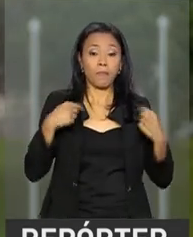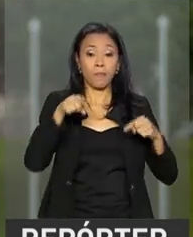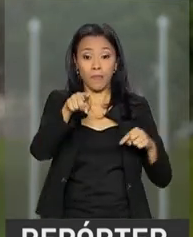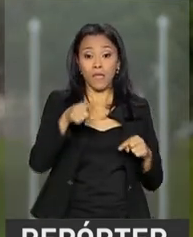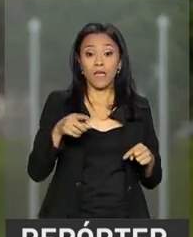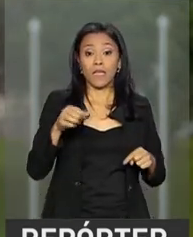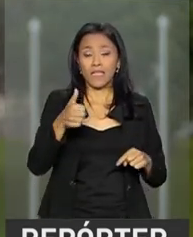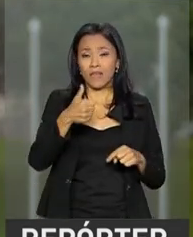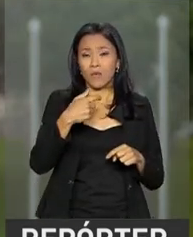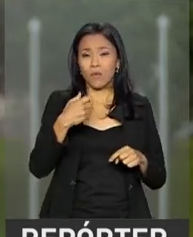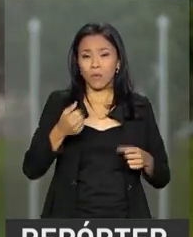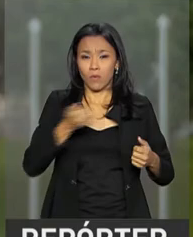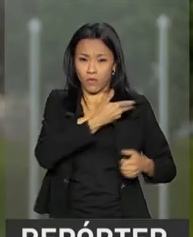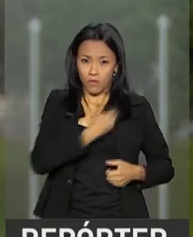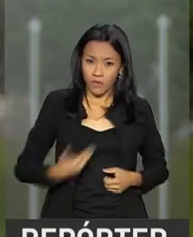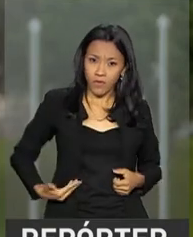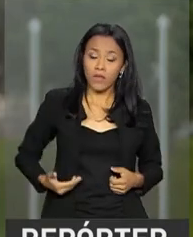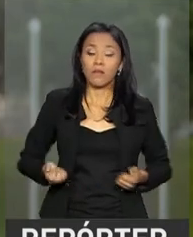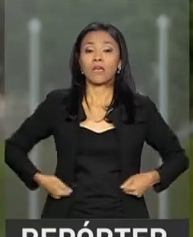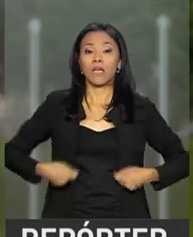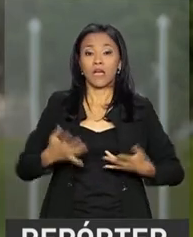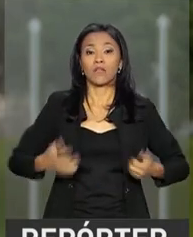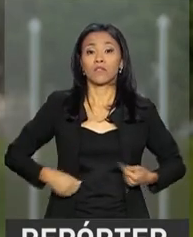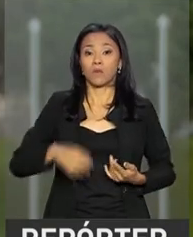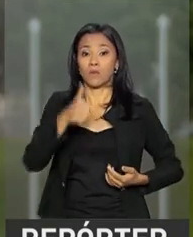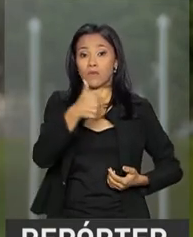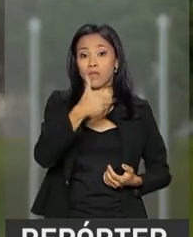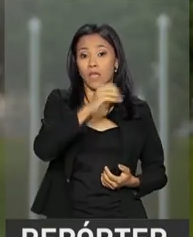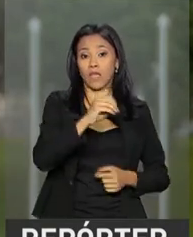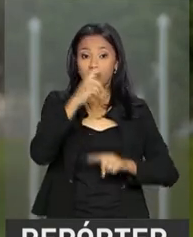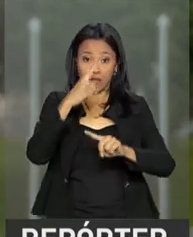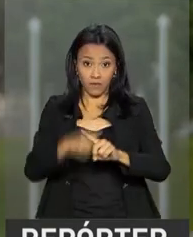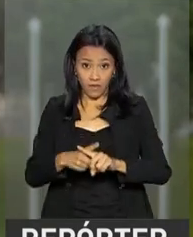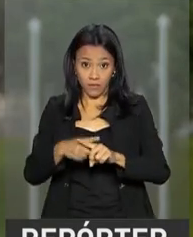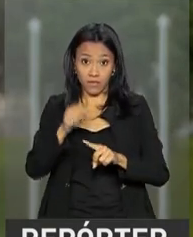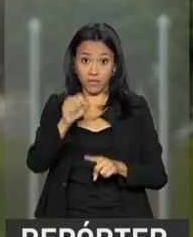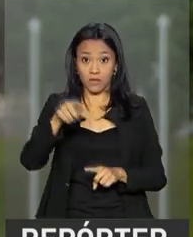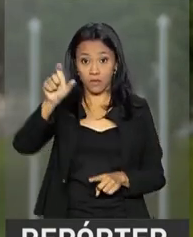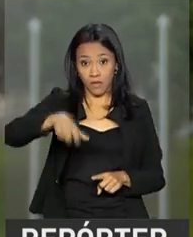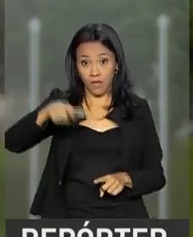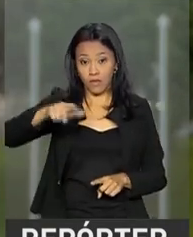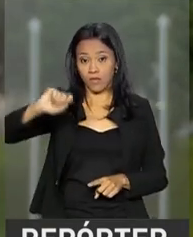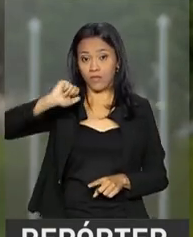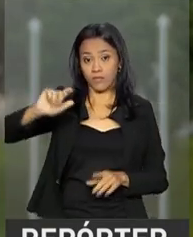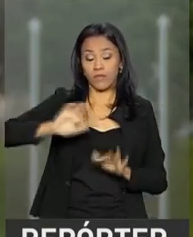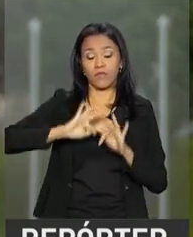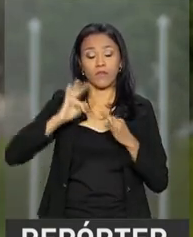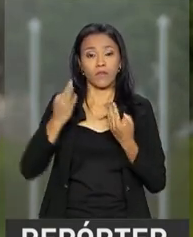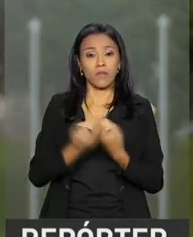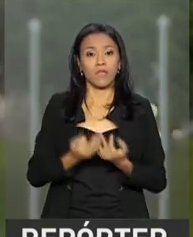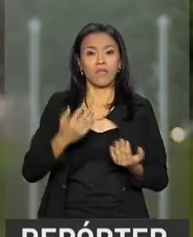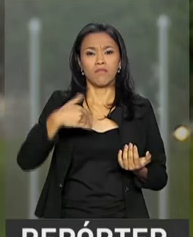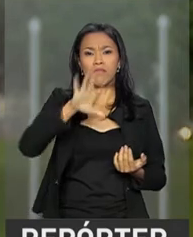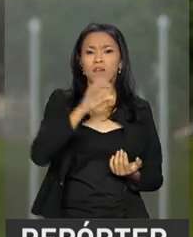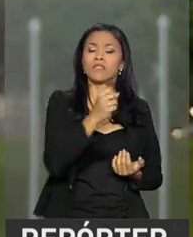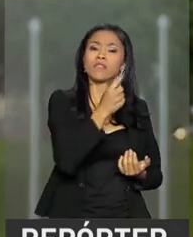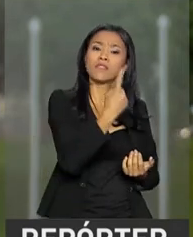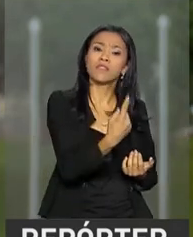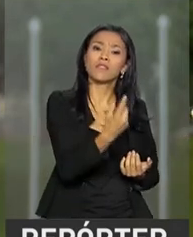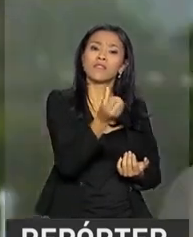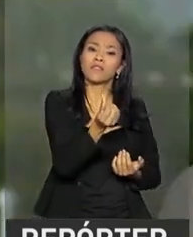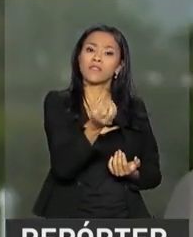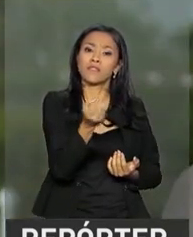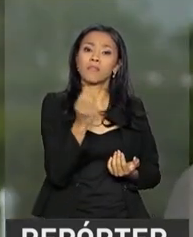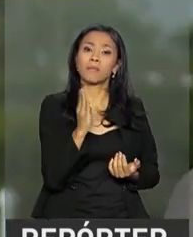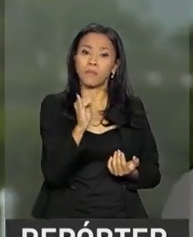vezes o orçamento do bolsa família mais de 260 bilhões de reais por